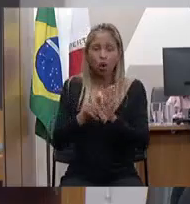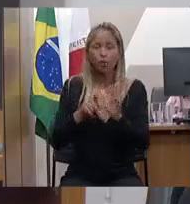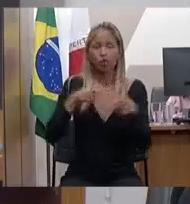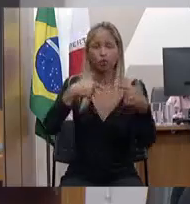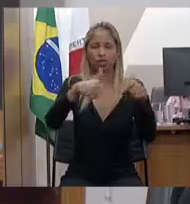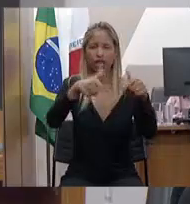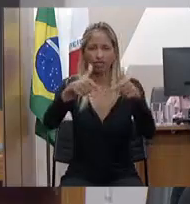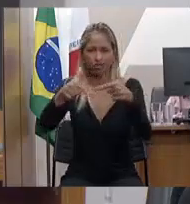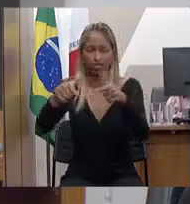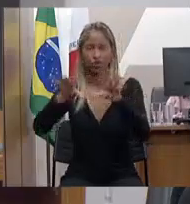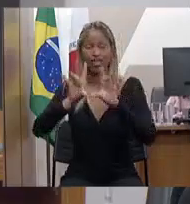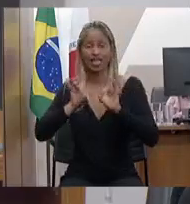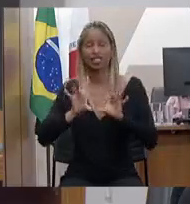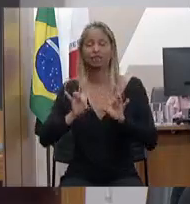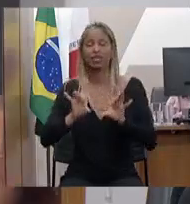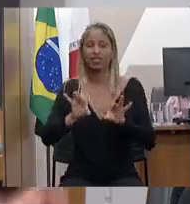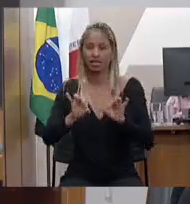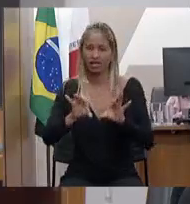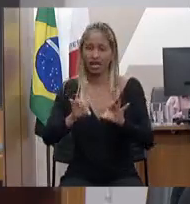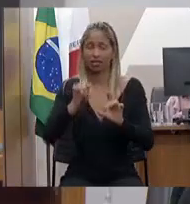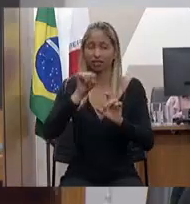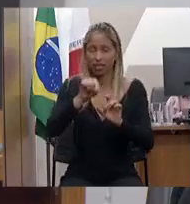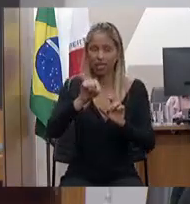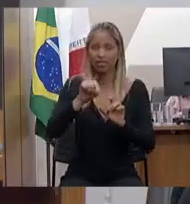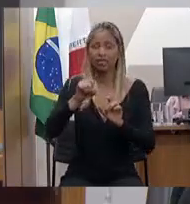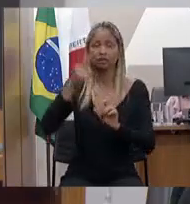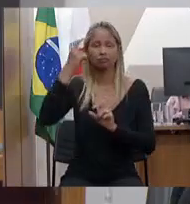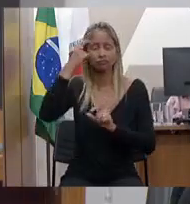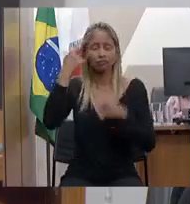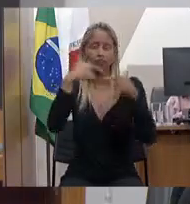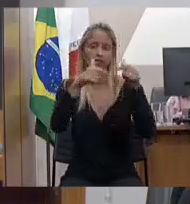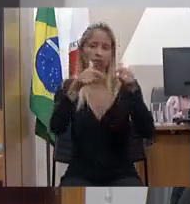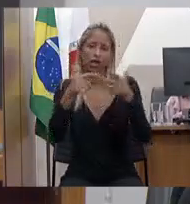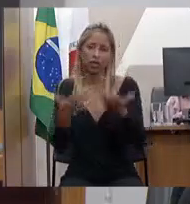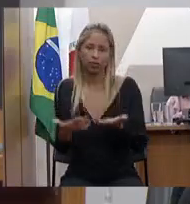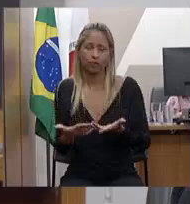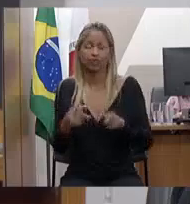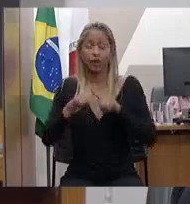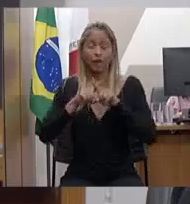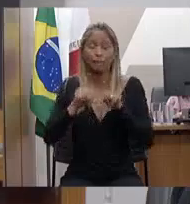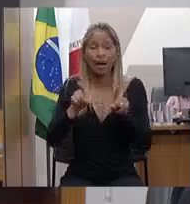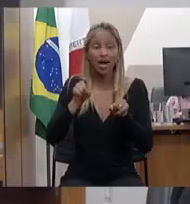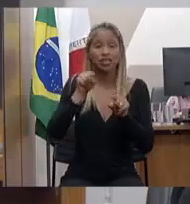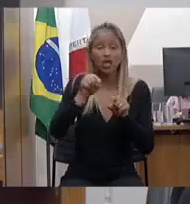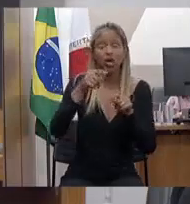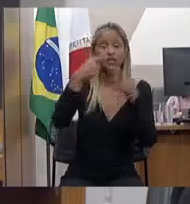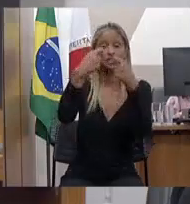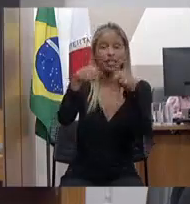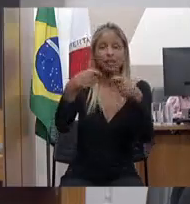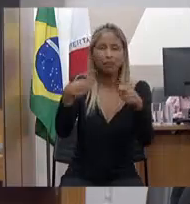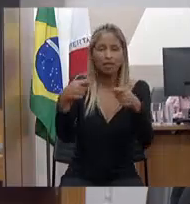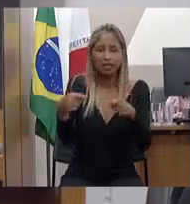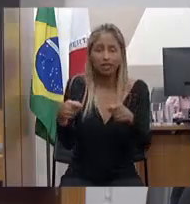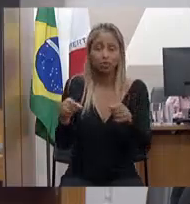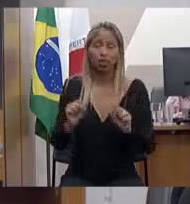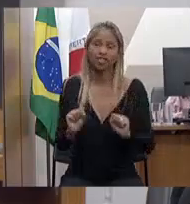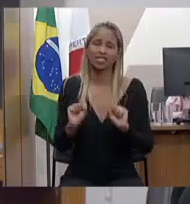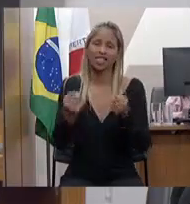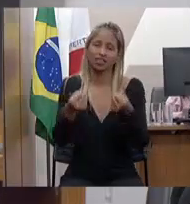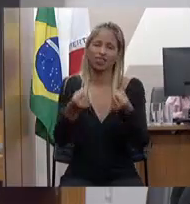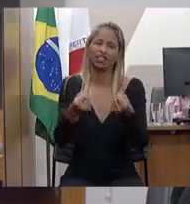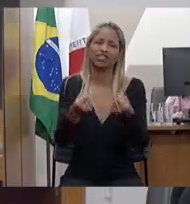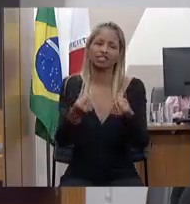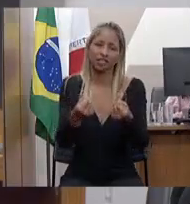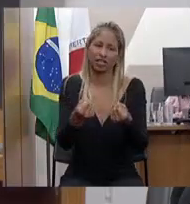serviço especializado nessa questão da Saúde trabalhador mas nós defendemos nós defendemos e